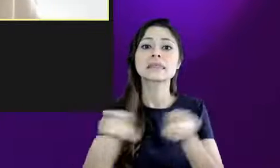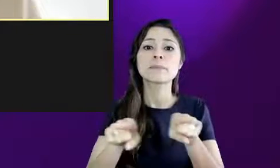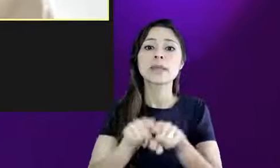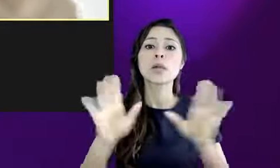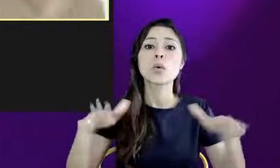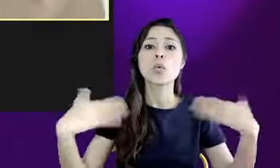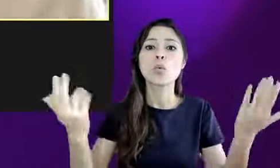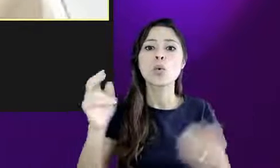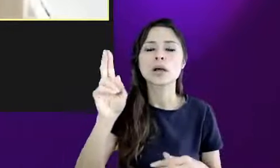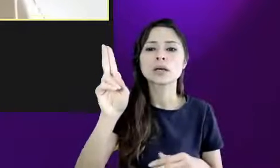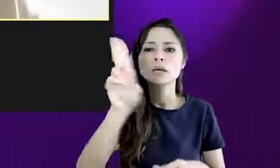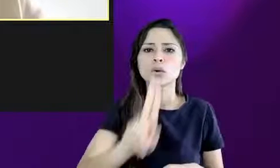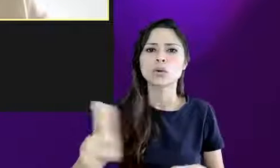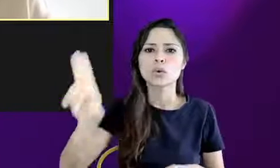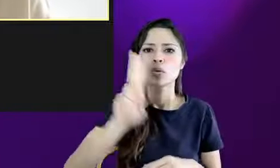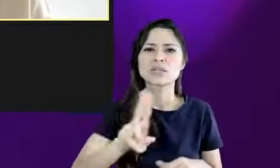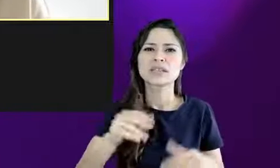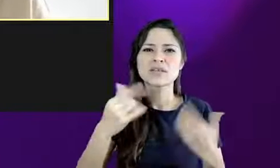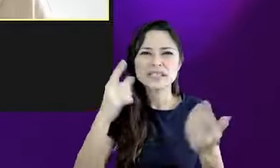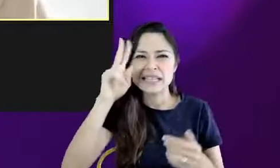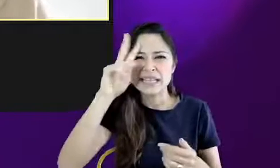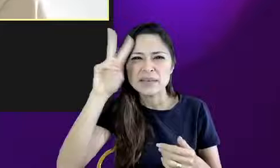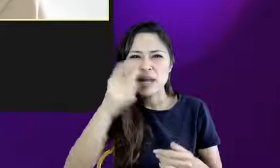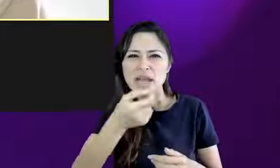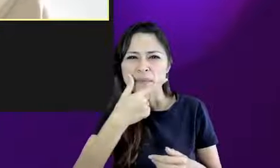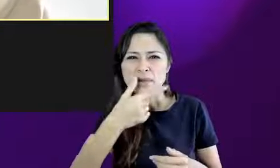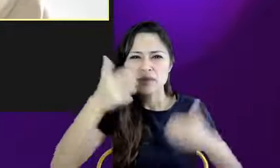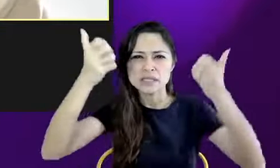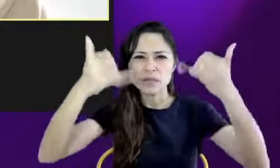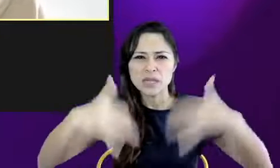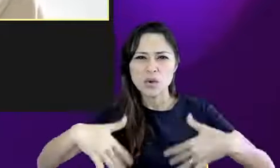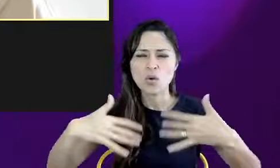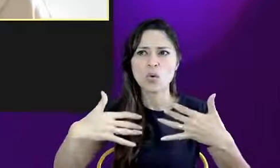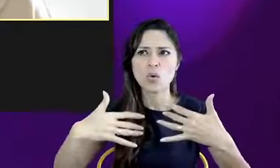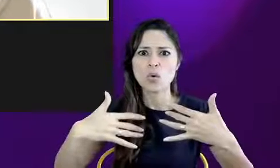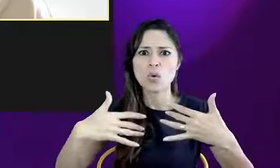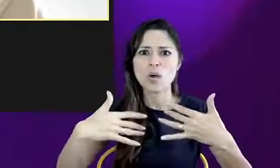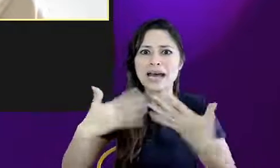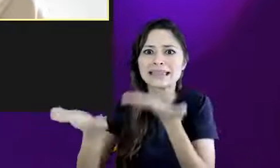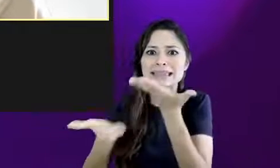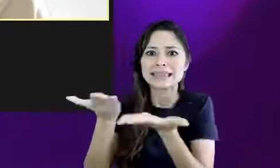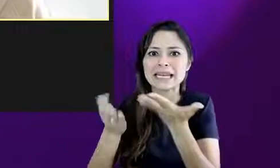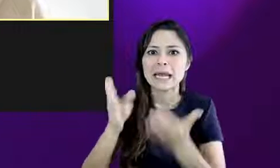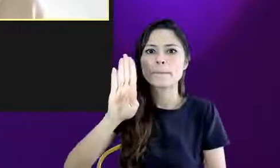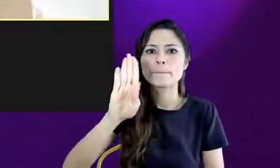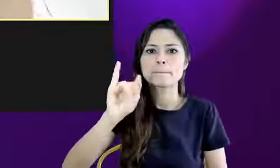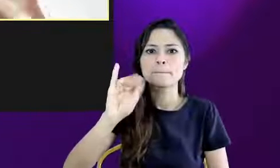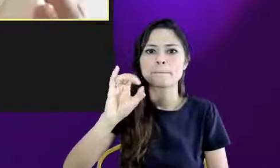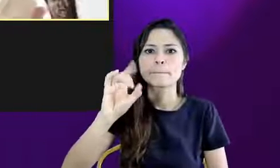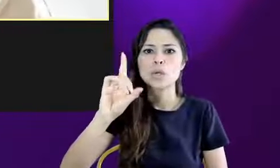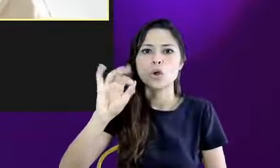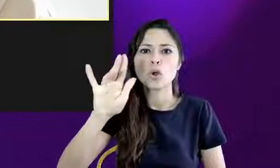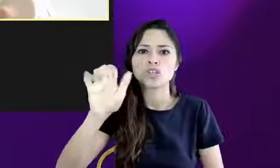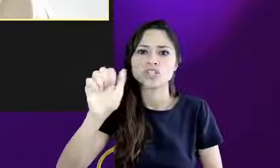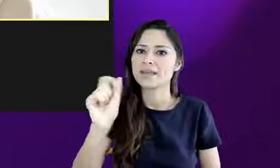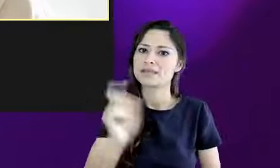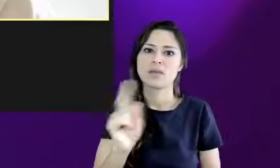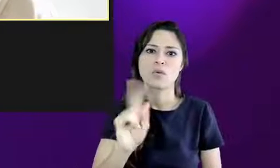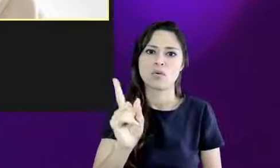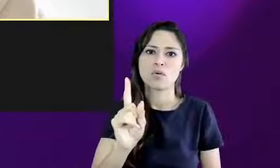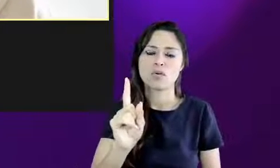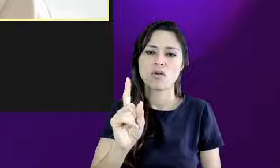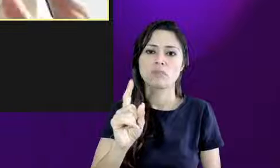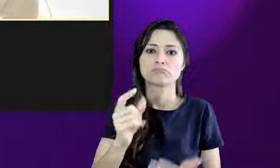usa o tofacitinib, que você mesmo colocou, não é considerado uma terapia biológica, mas uma pequena molécula, que hoje a gente coloca eles